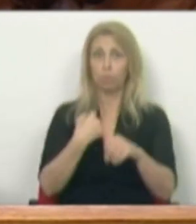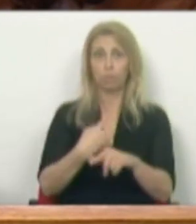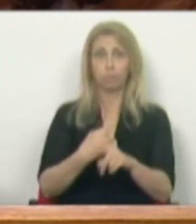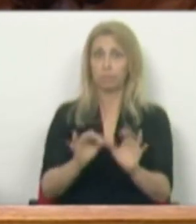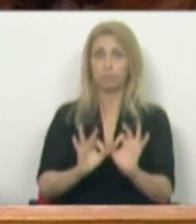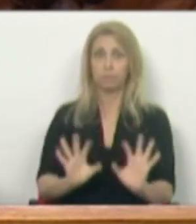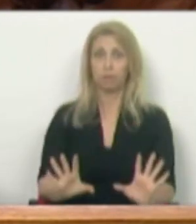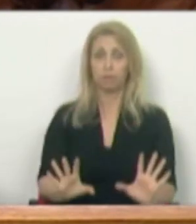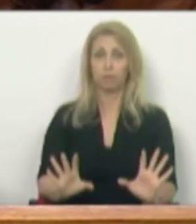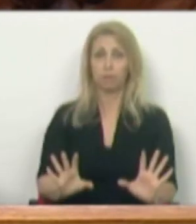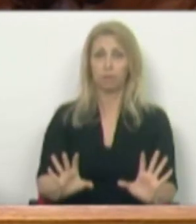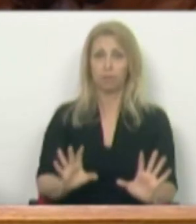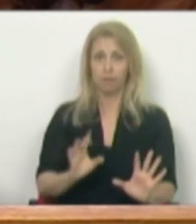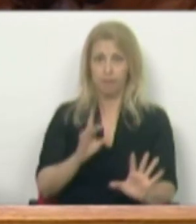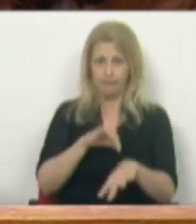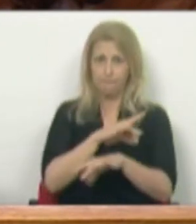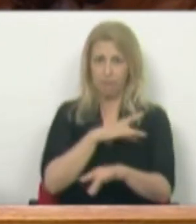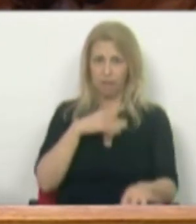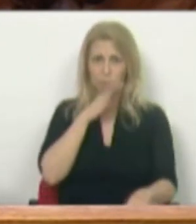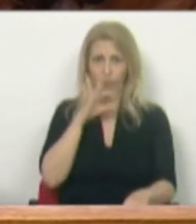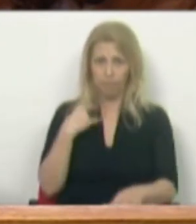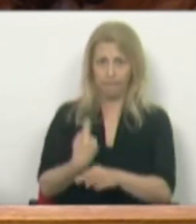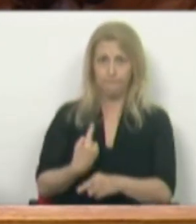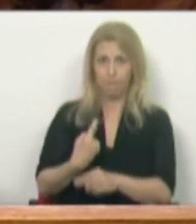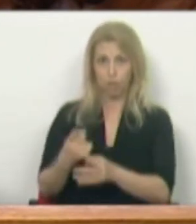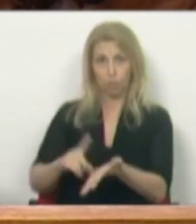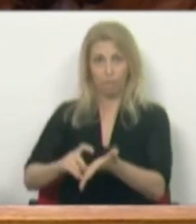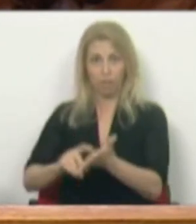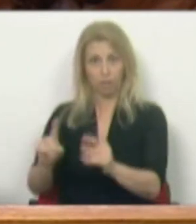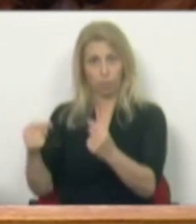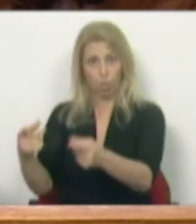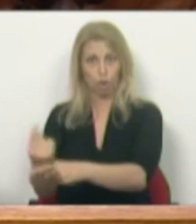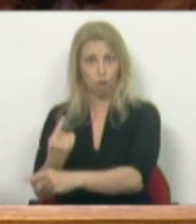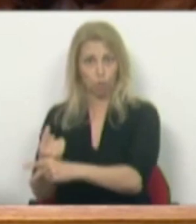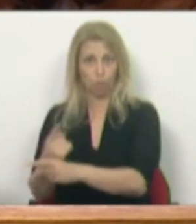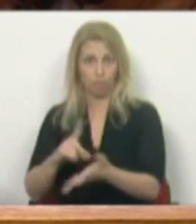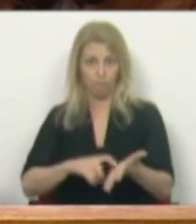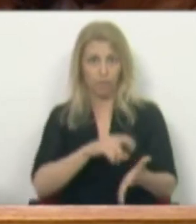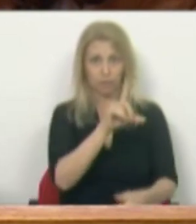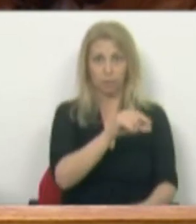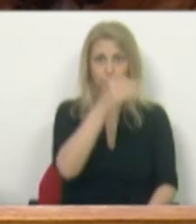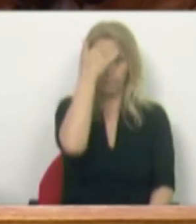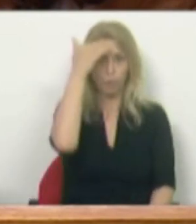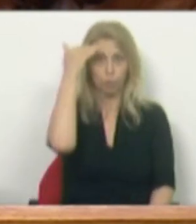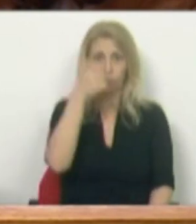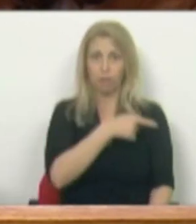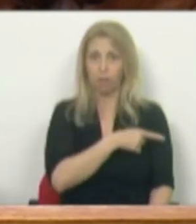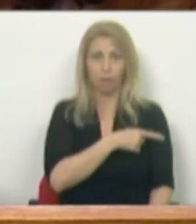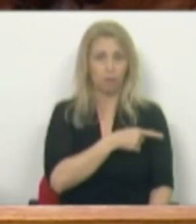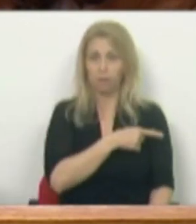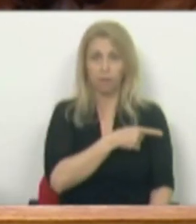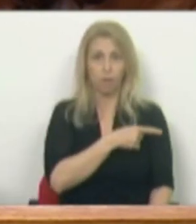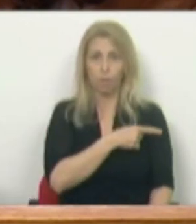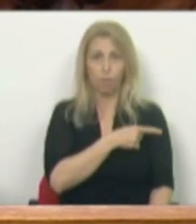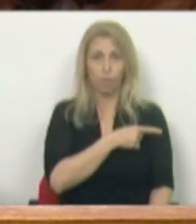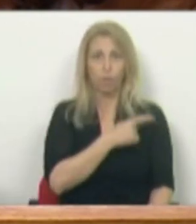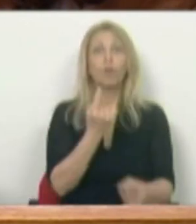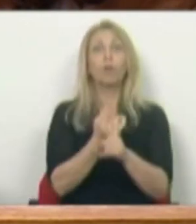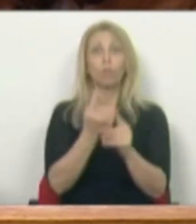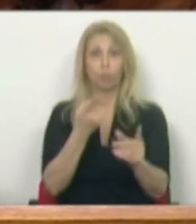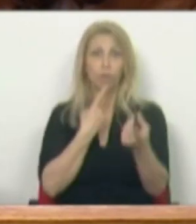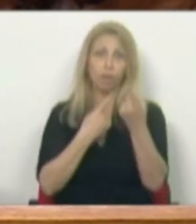mesma. Os mesmos médicos de família que faltam para tudo o resto não faltarão também para a saúde mental? É que esta pergunta